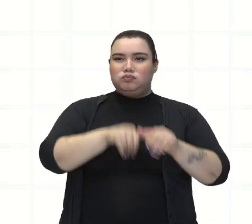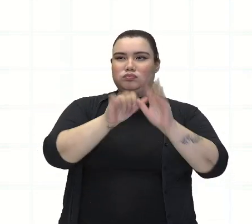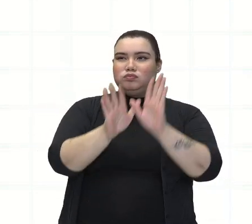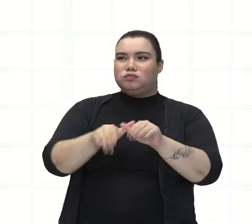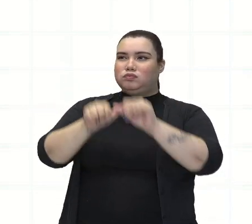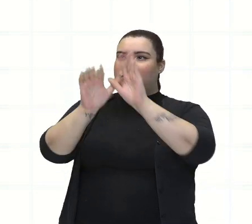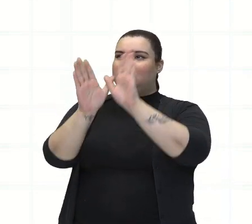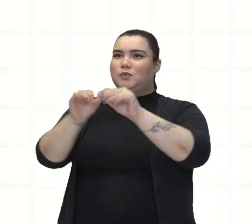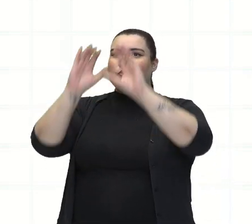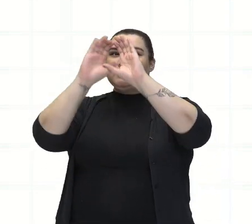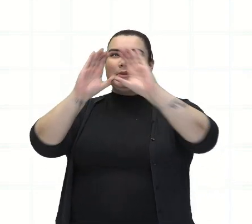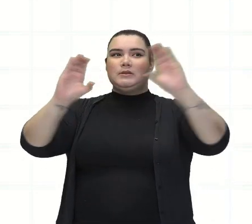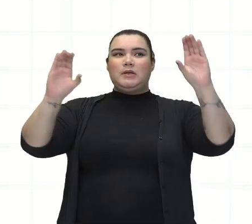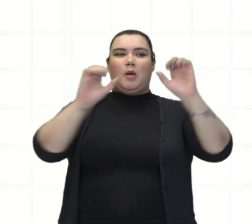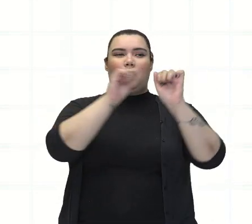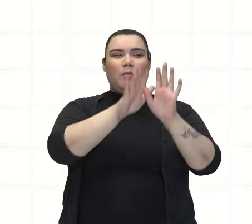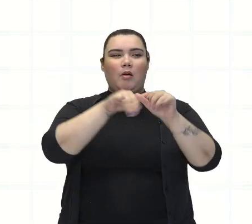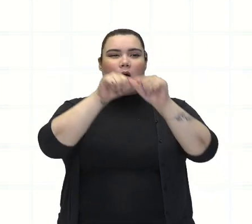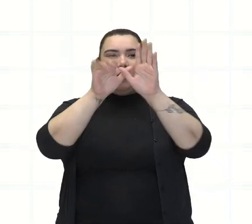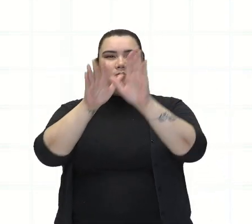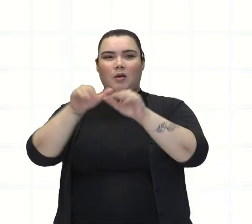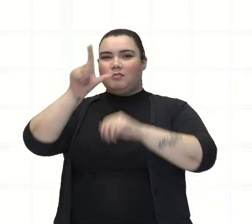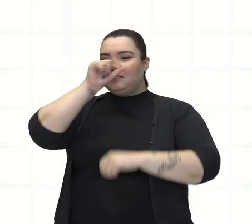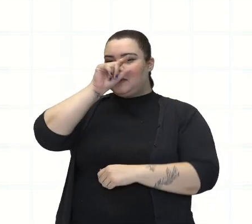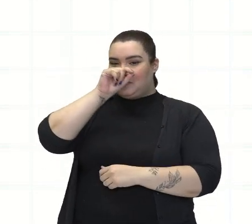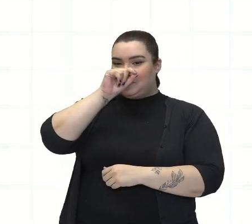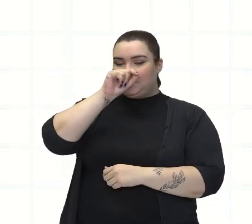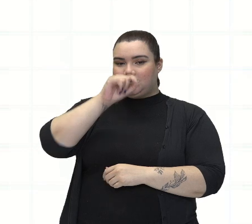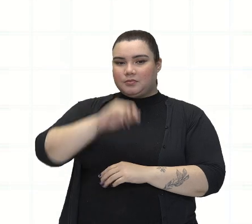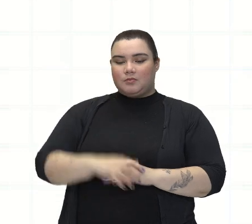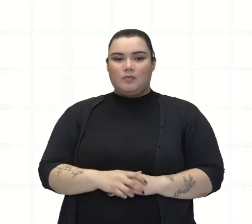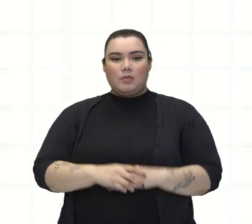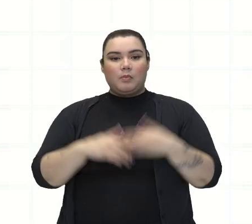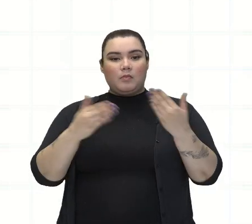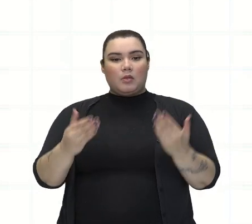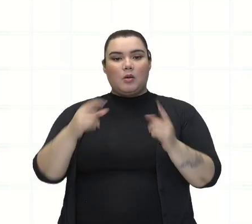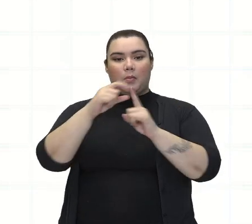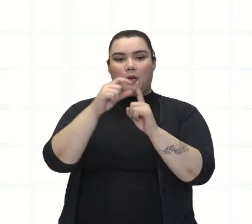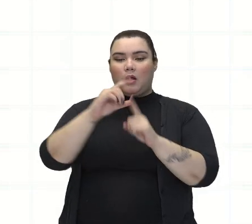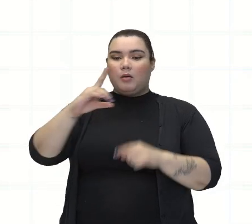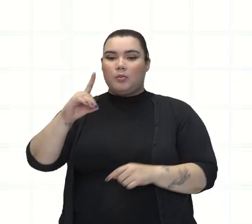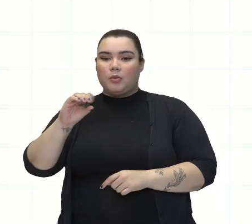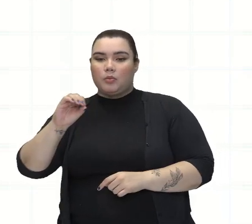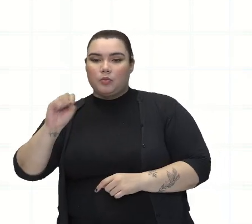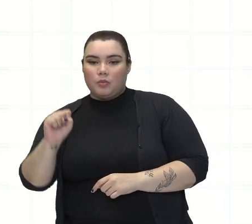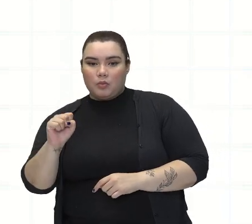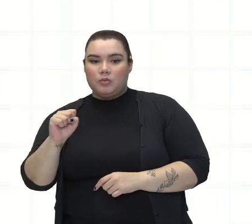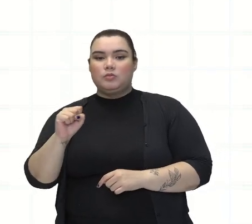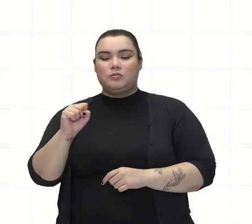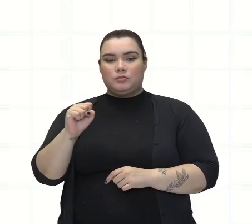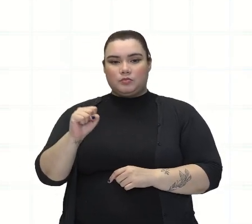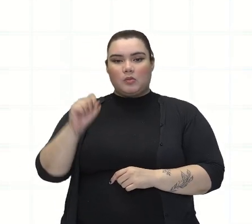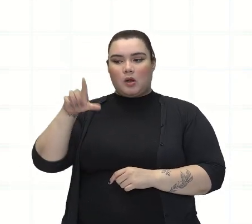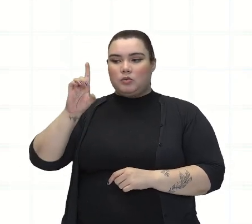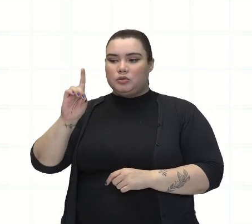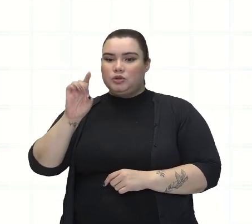passarinhos. Então, turma, passarinhos também. Já sabemos que aqui foi aqui,